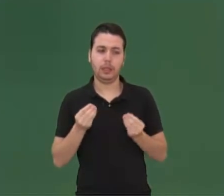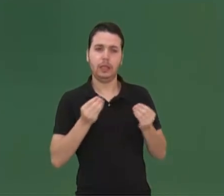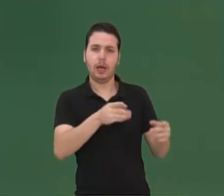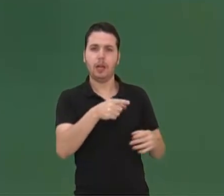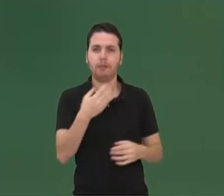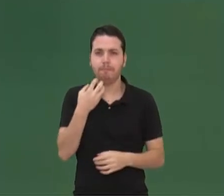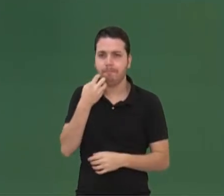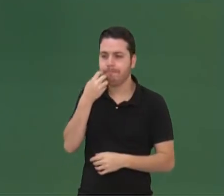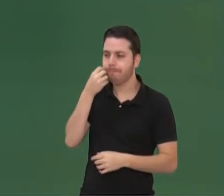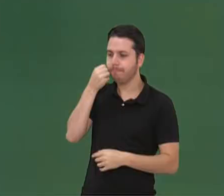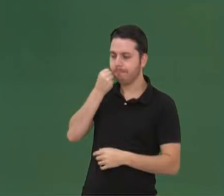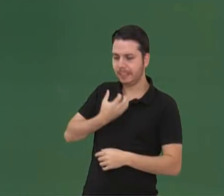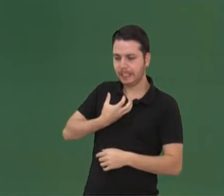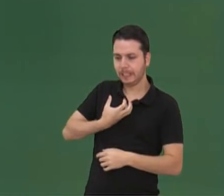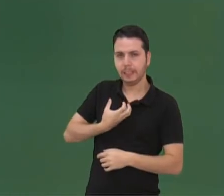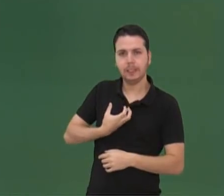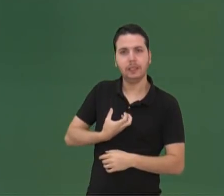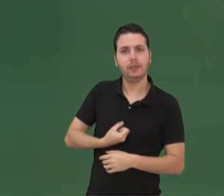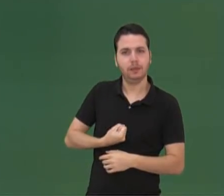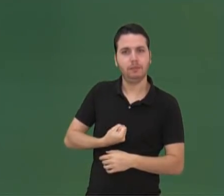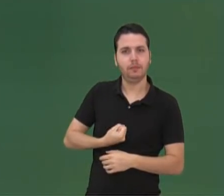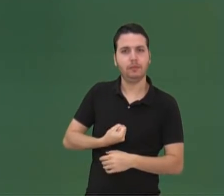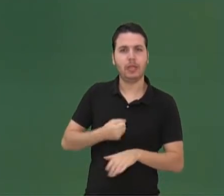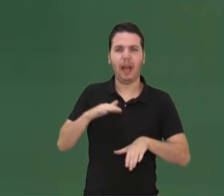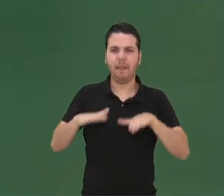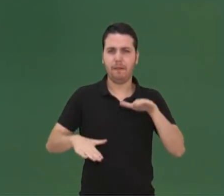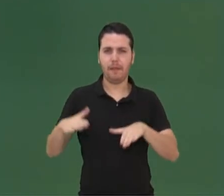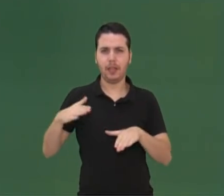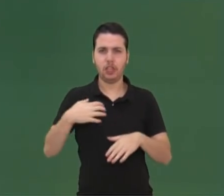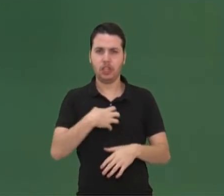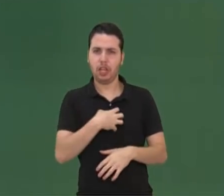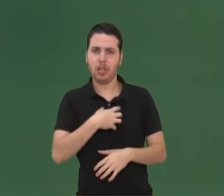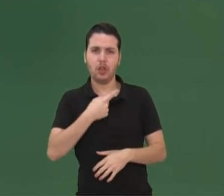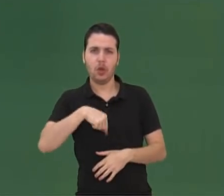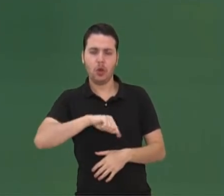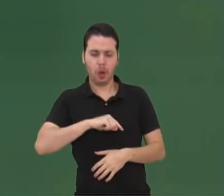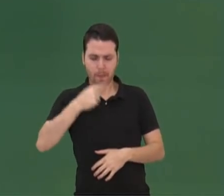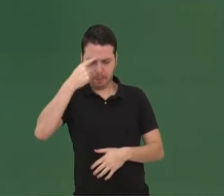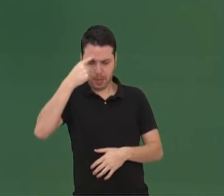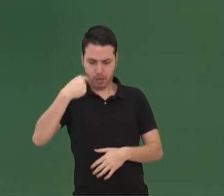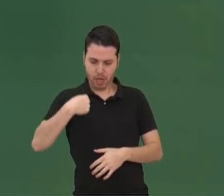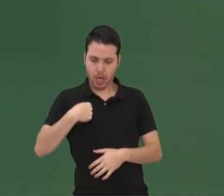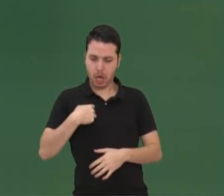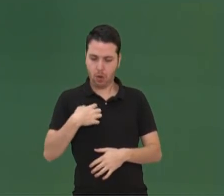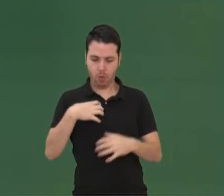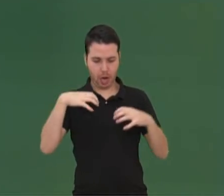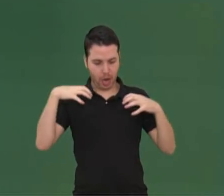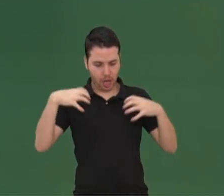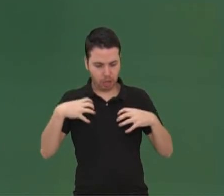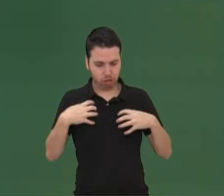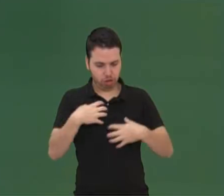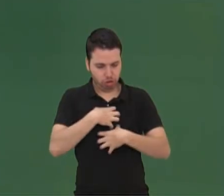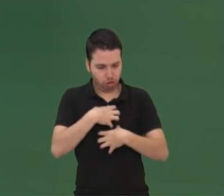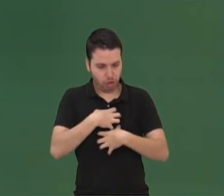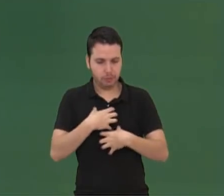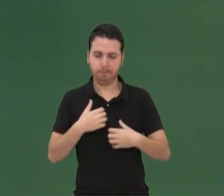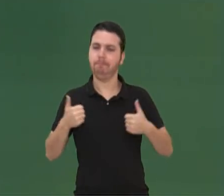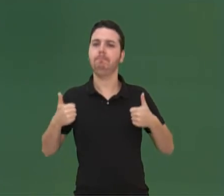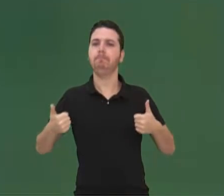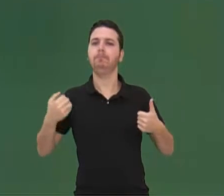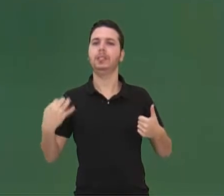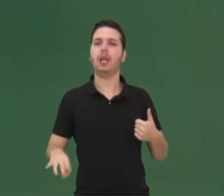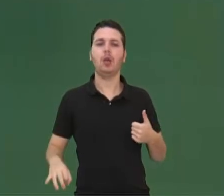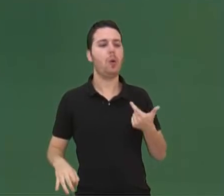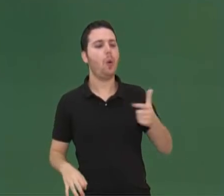as pessoas quando a gente acha que o jeito que a gente é, é o jeito, o único jeito que está certo.